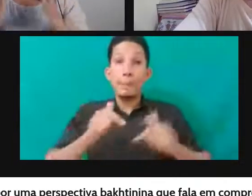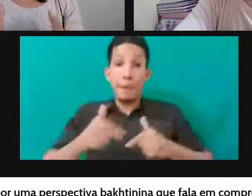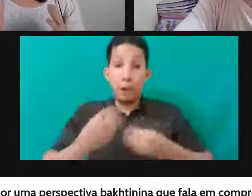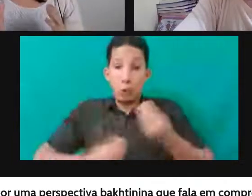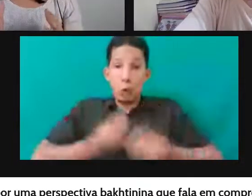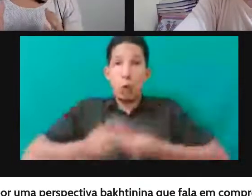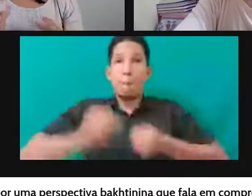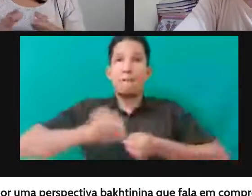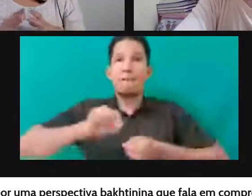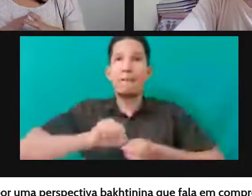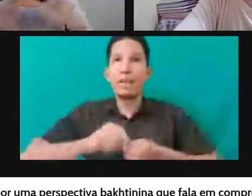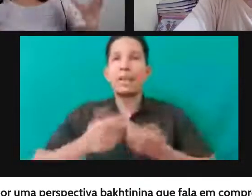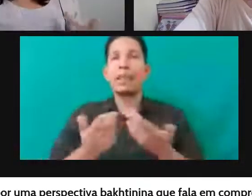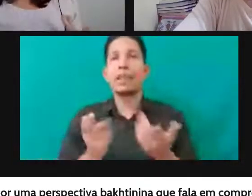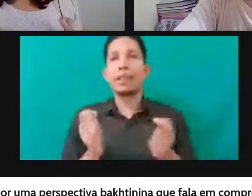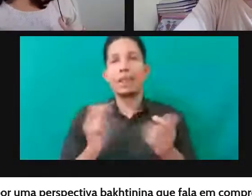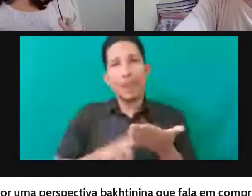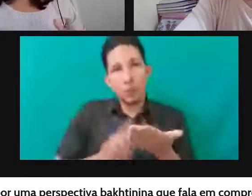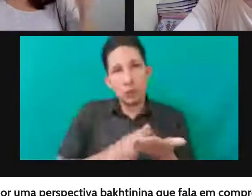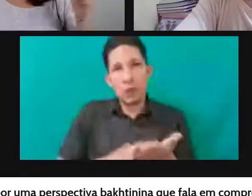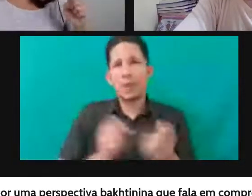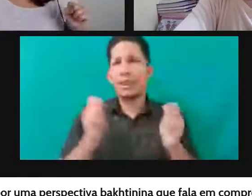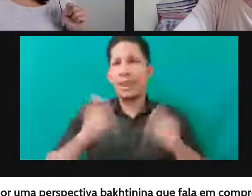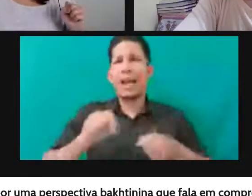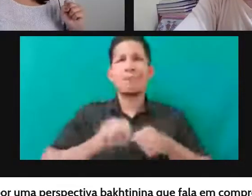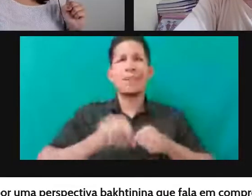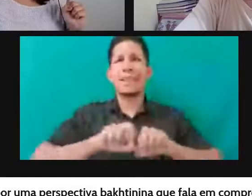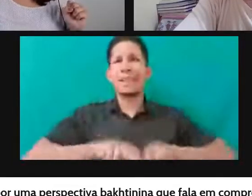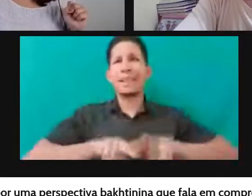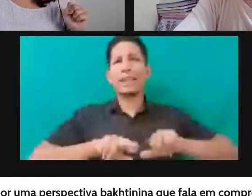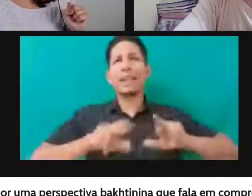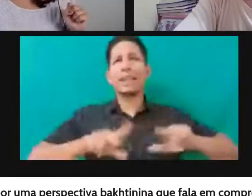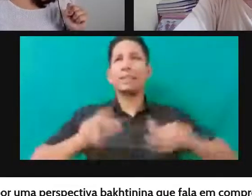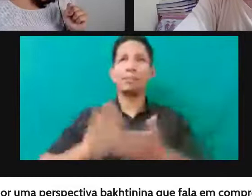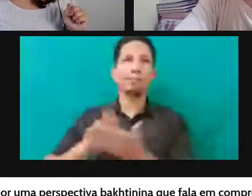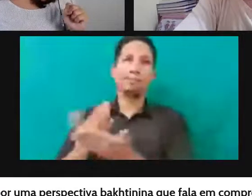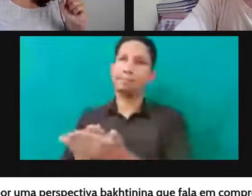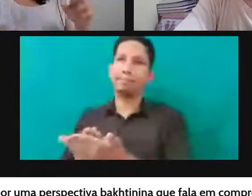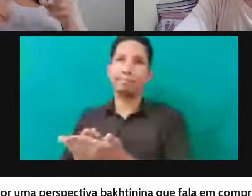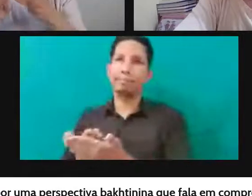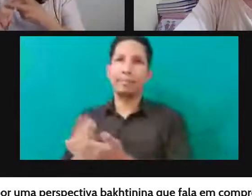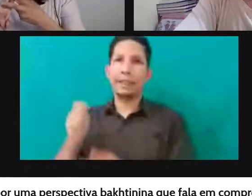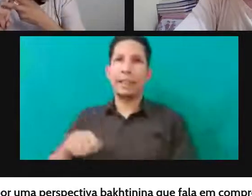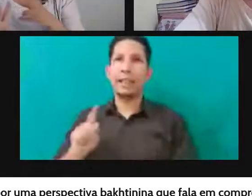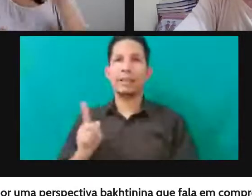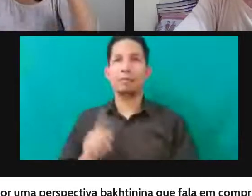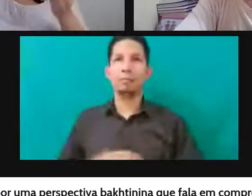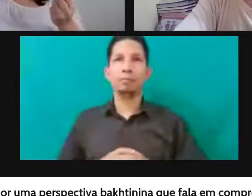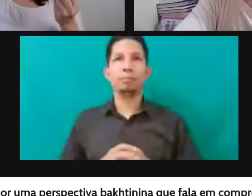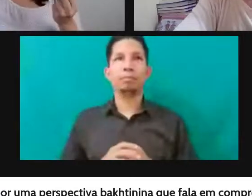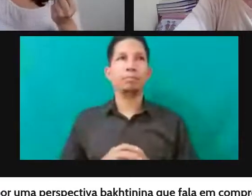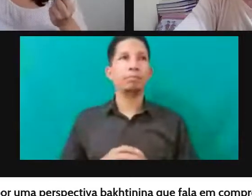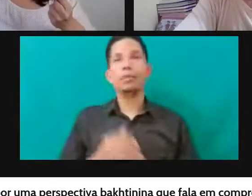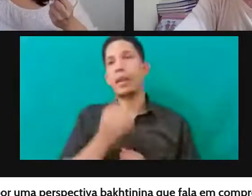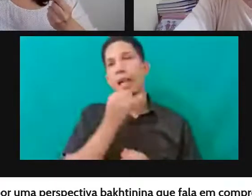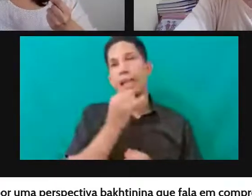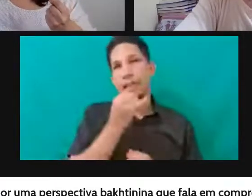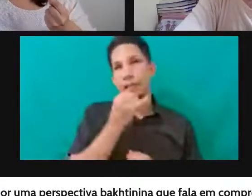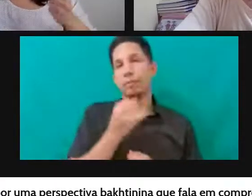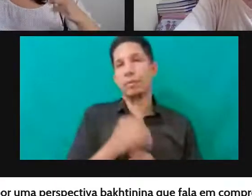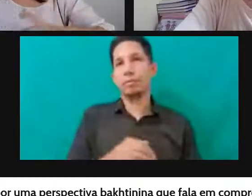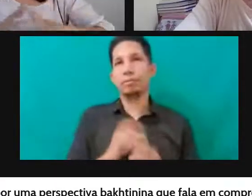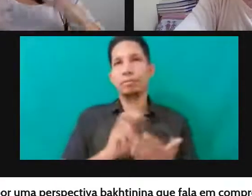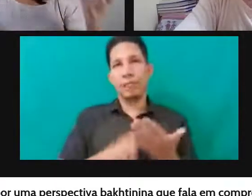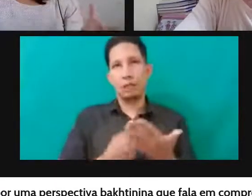tradução, nos permite fazer muita coisa que a interpretação não permite. Então, são dois exemplos da mesma tradução que eu